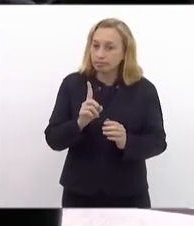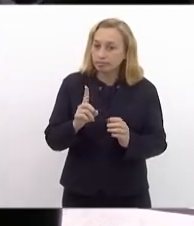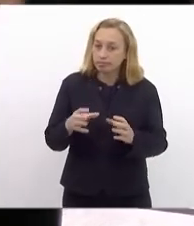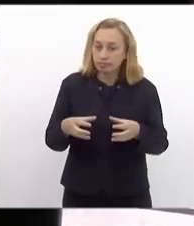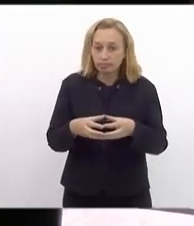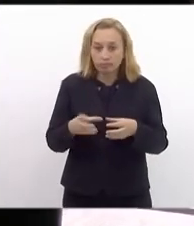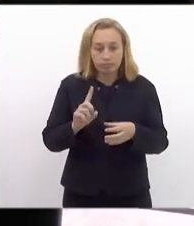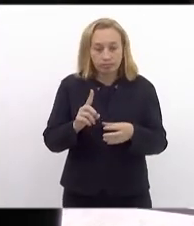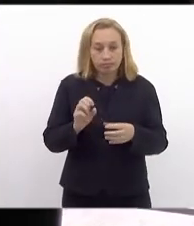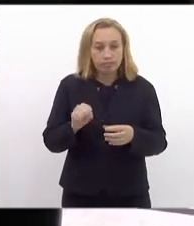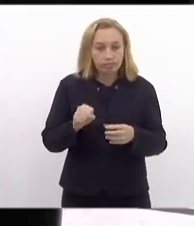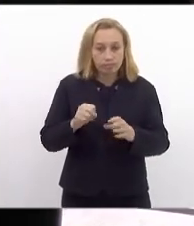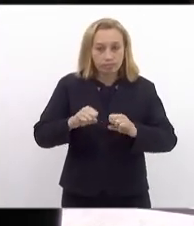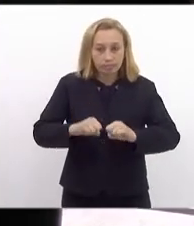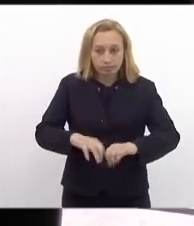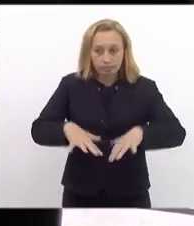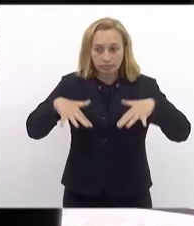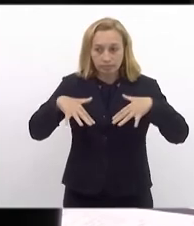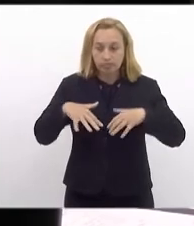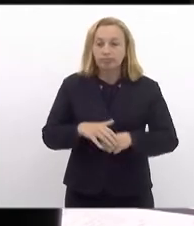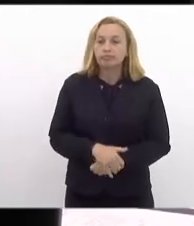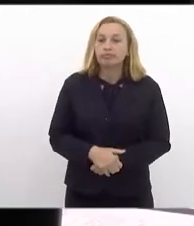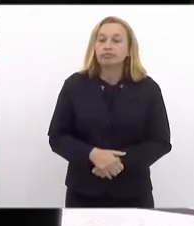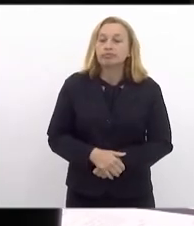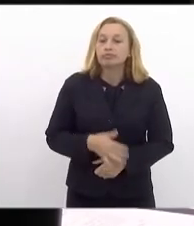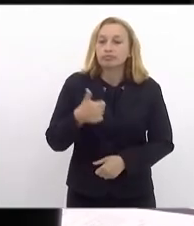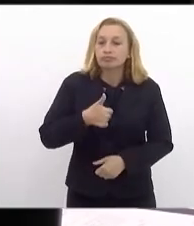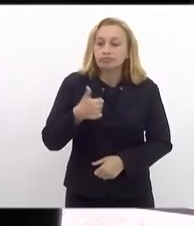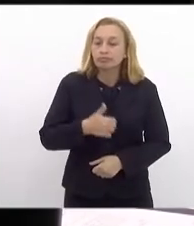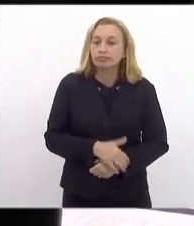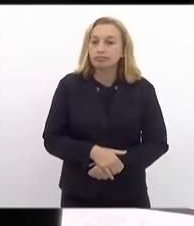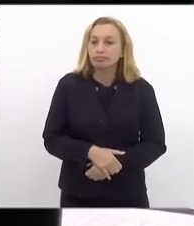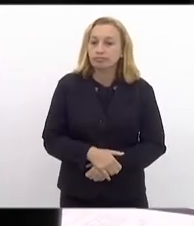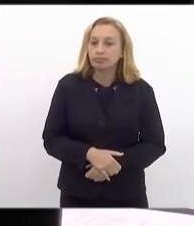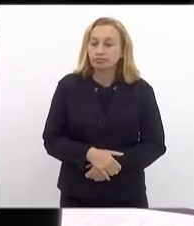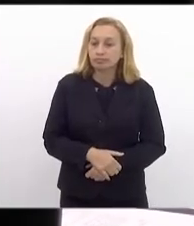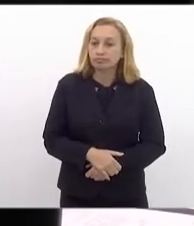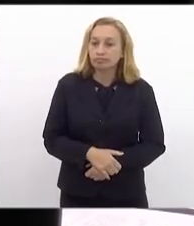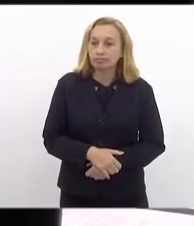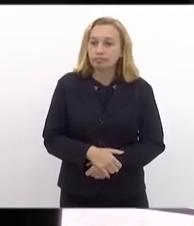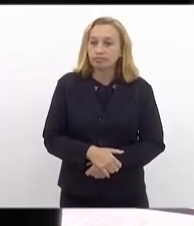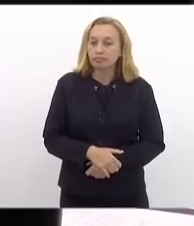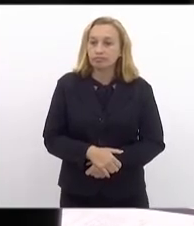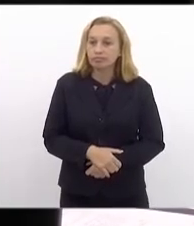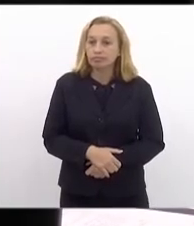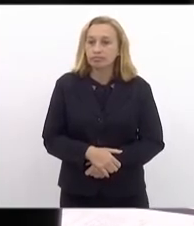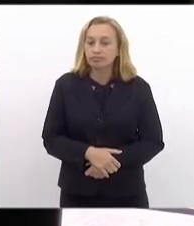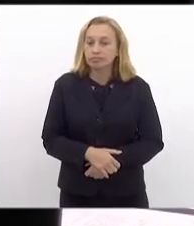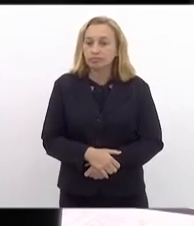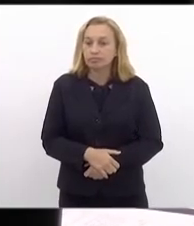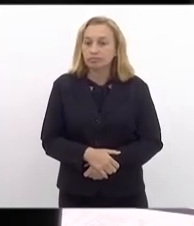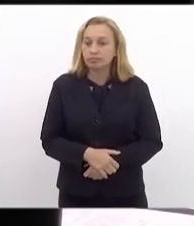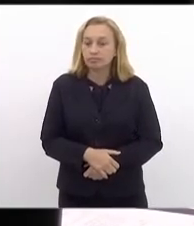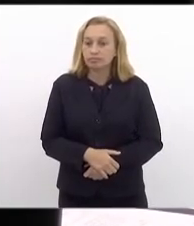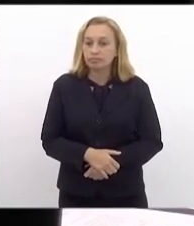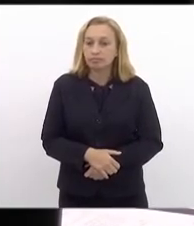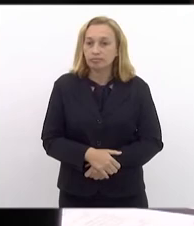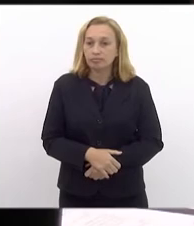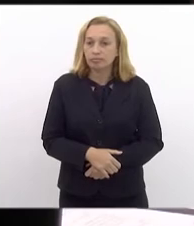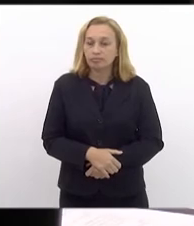Meter aqui é um E aí e quando